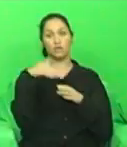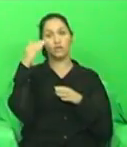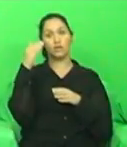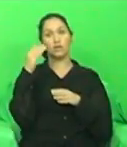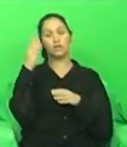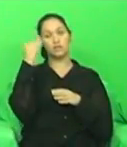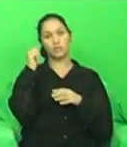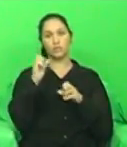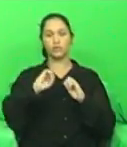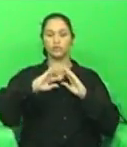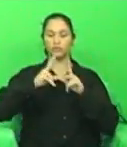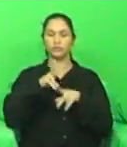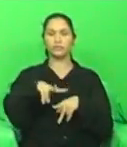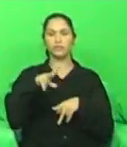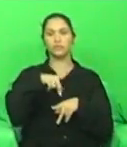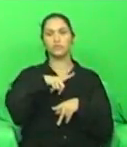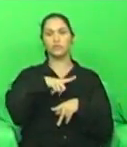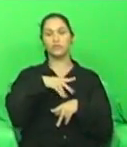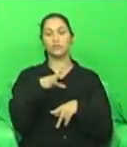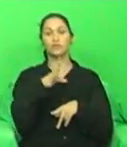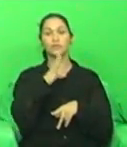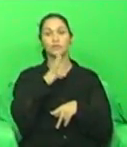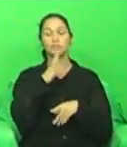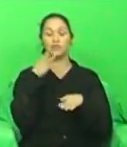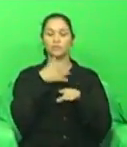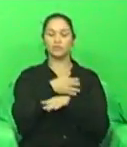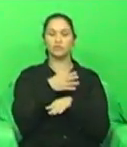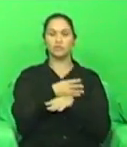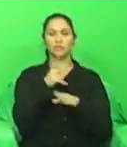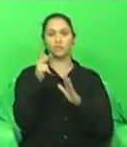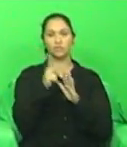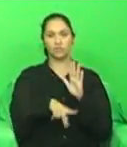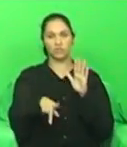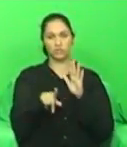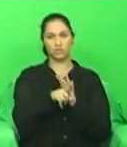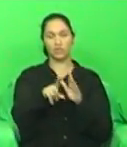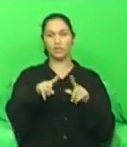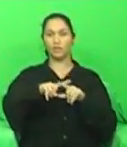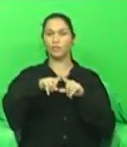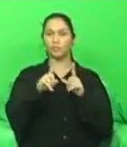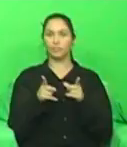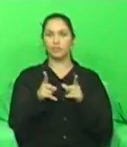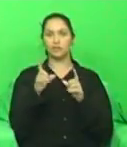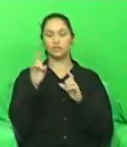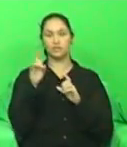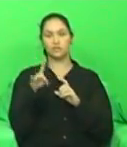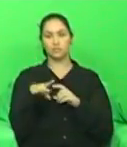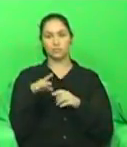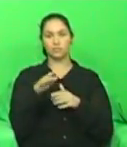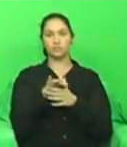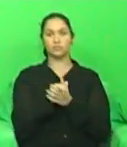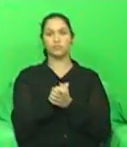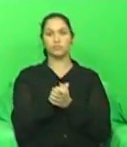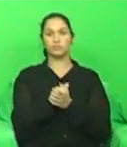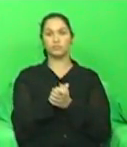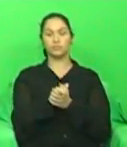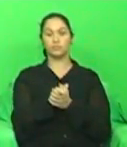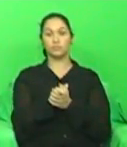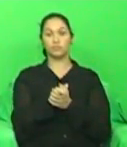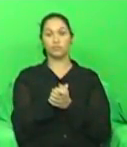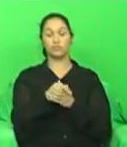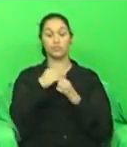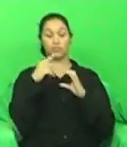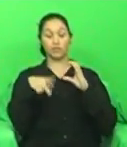têm conhecimento e participam do projeto então isso é mais um passo que a câmara de vereadores da no sentido de se